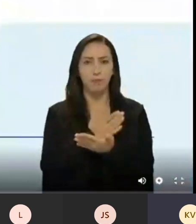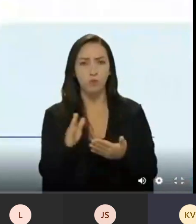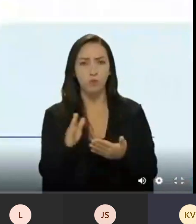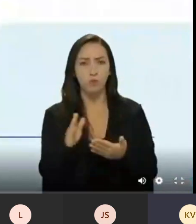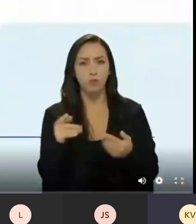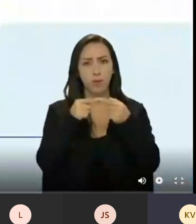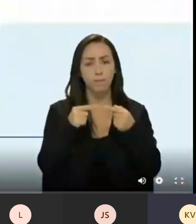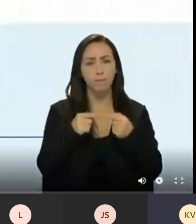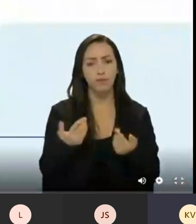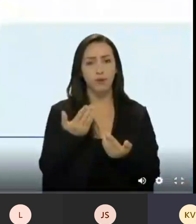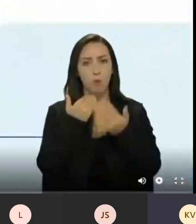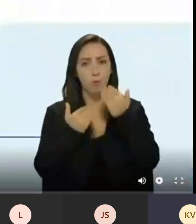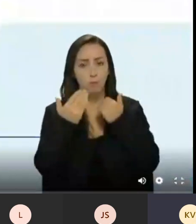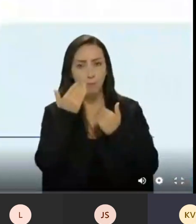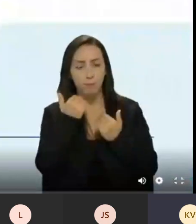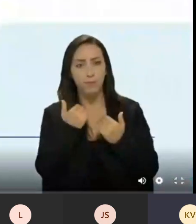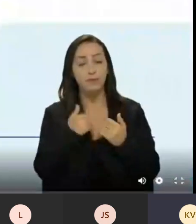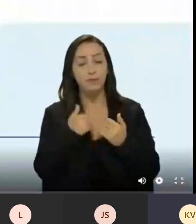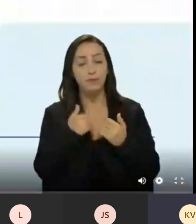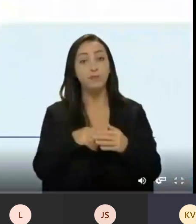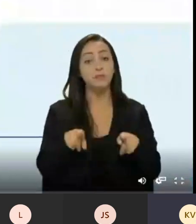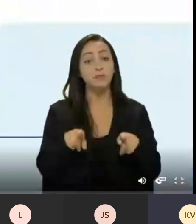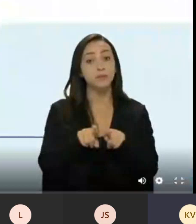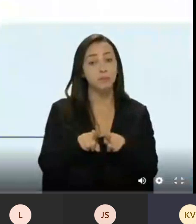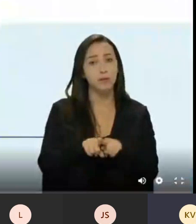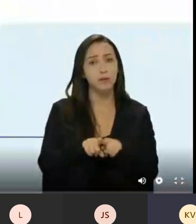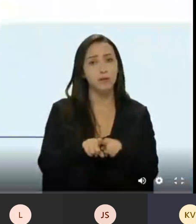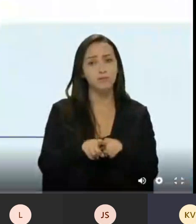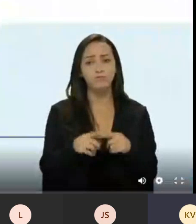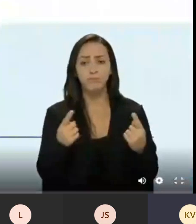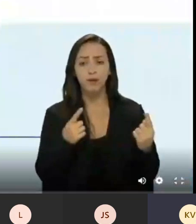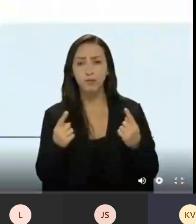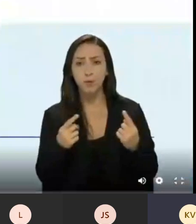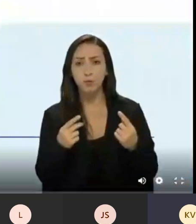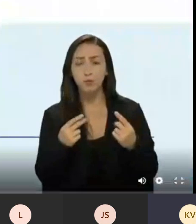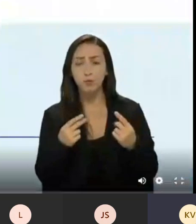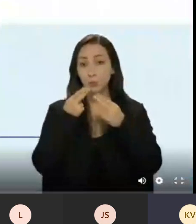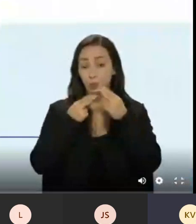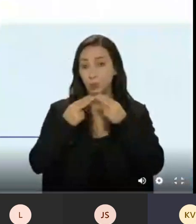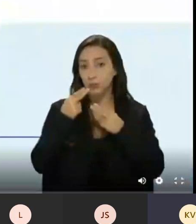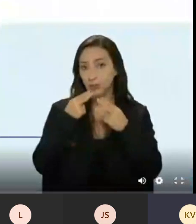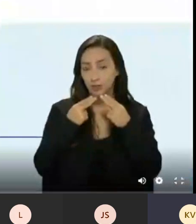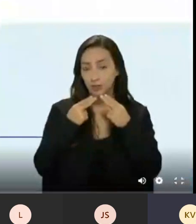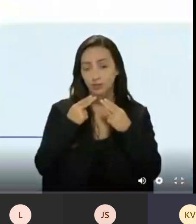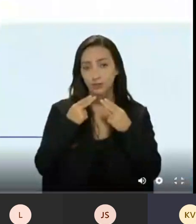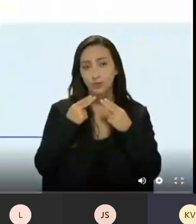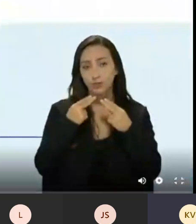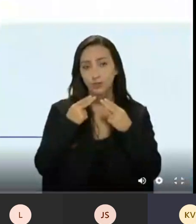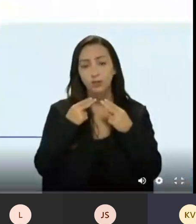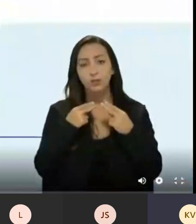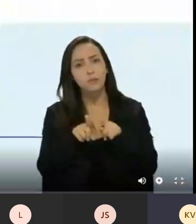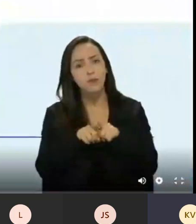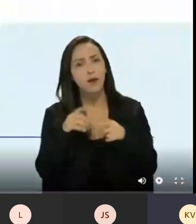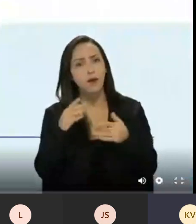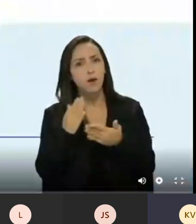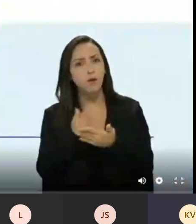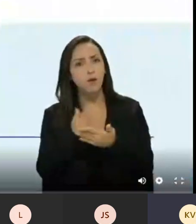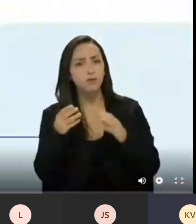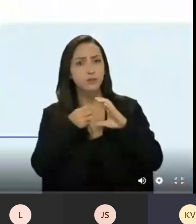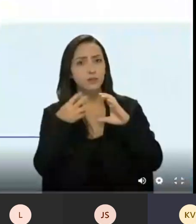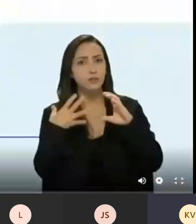temas relacionados à alimentação e a relação entre os nutrientes dessa alimentação com